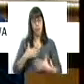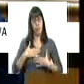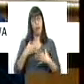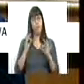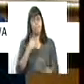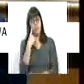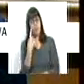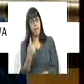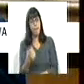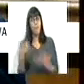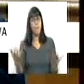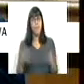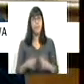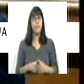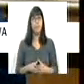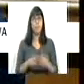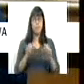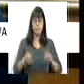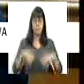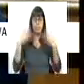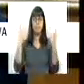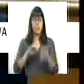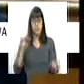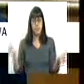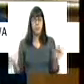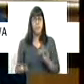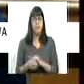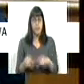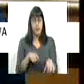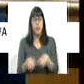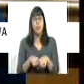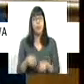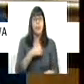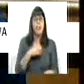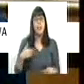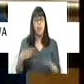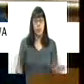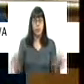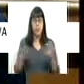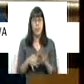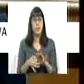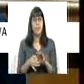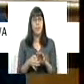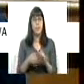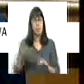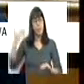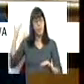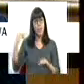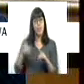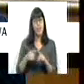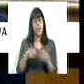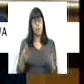permitem, de facto, constatar o início de uma inversão das políticas de saúde relativamente ao